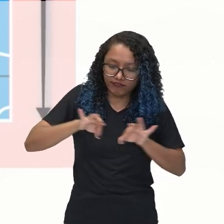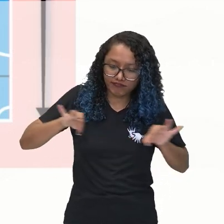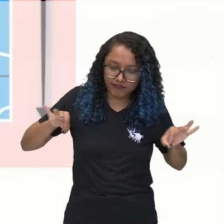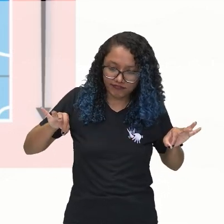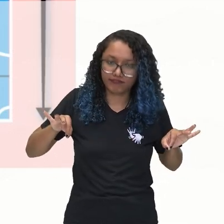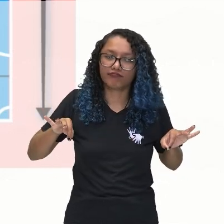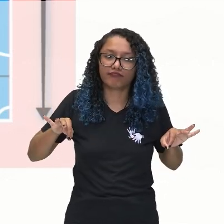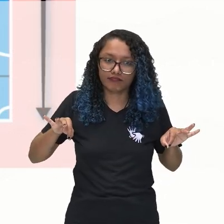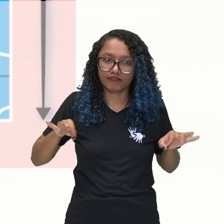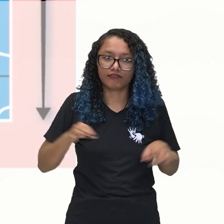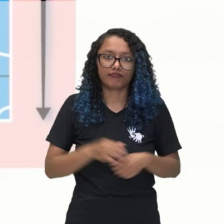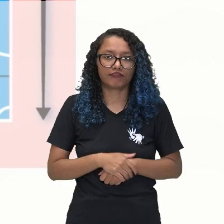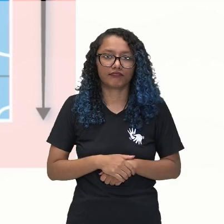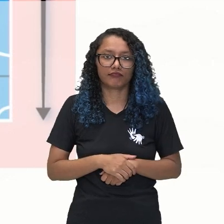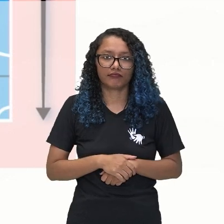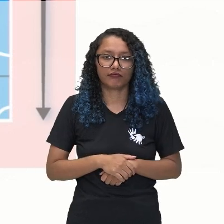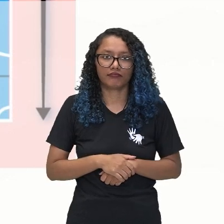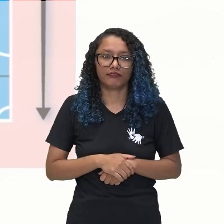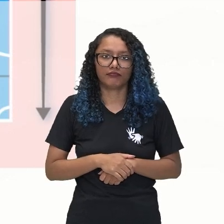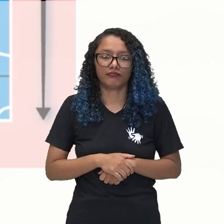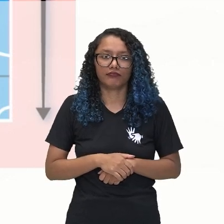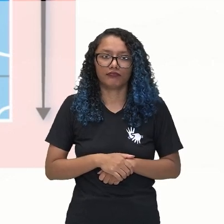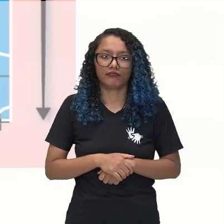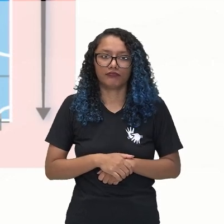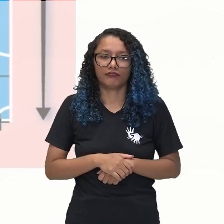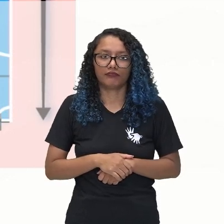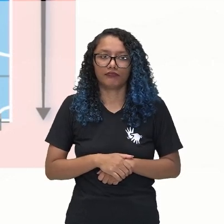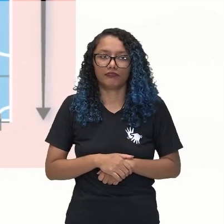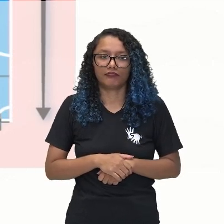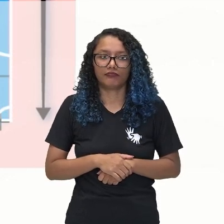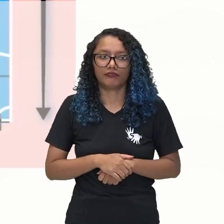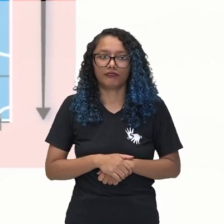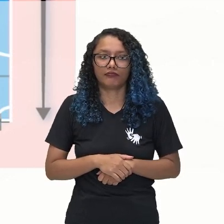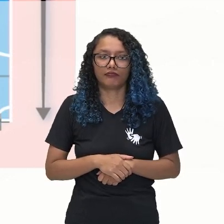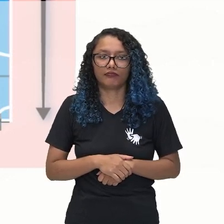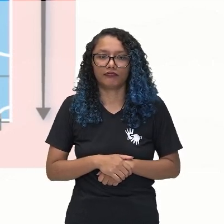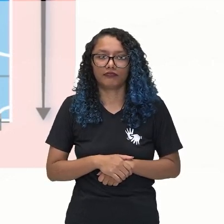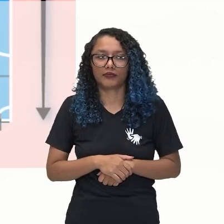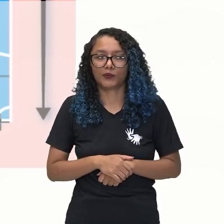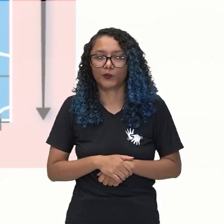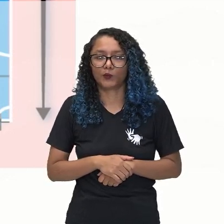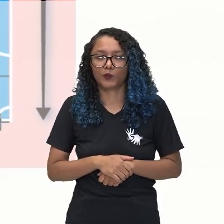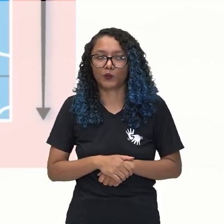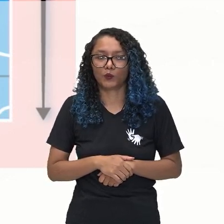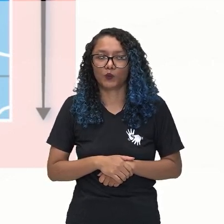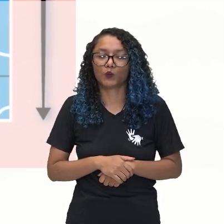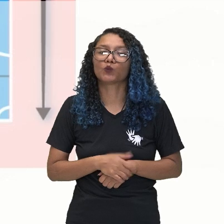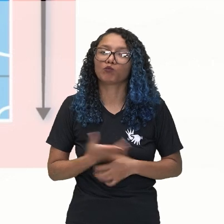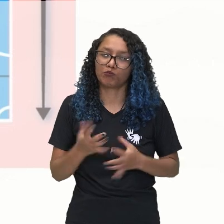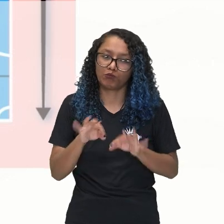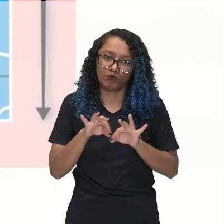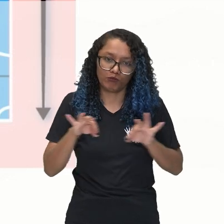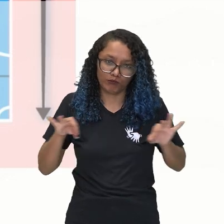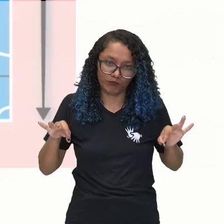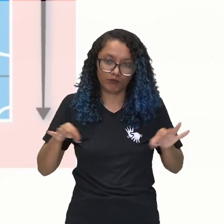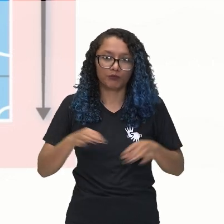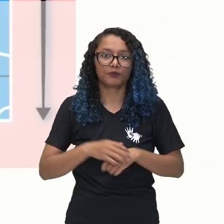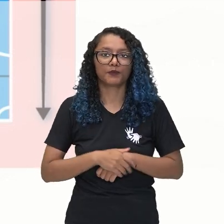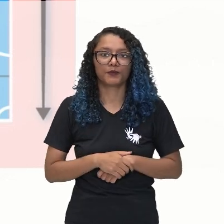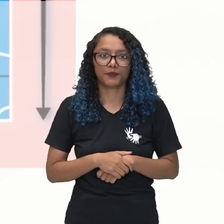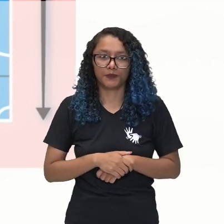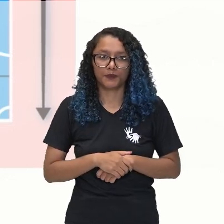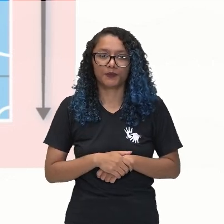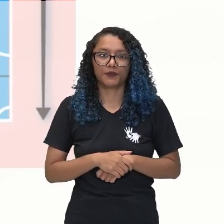mais ou menos. Então, as linhas laterais têm essa distância, esse comprimento, e